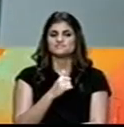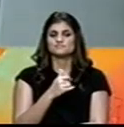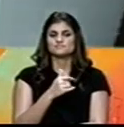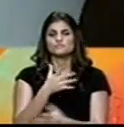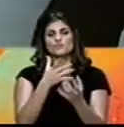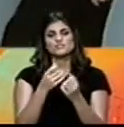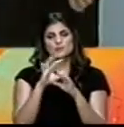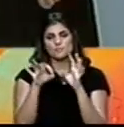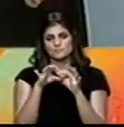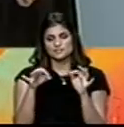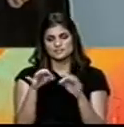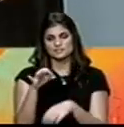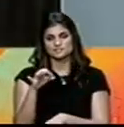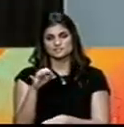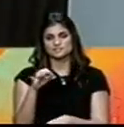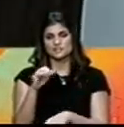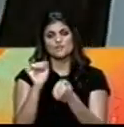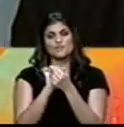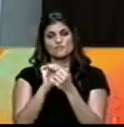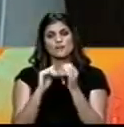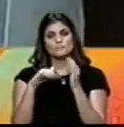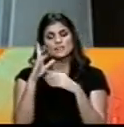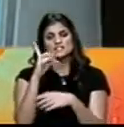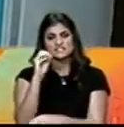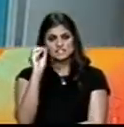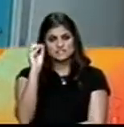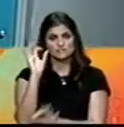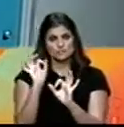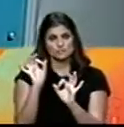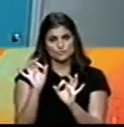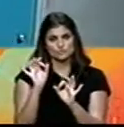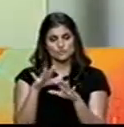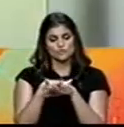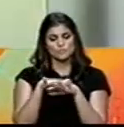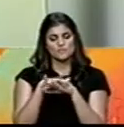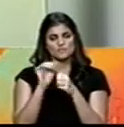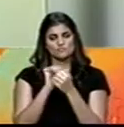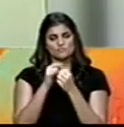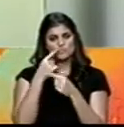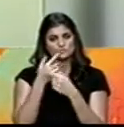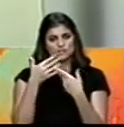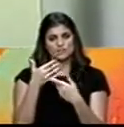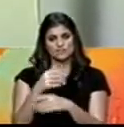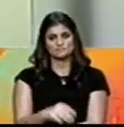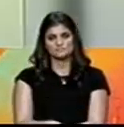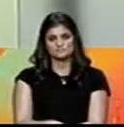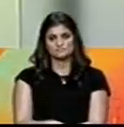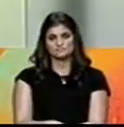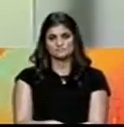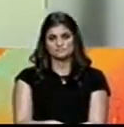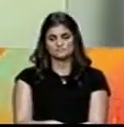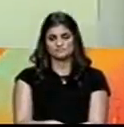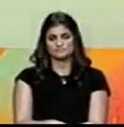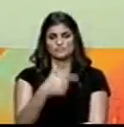já, que foram lavadas a mais de 60 graus. Muito obrigada. Mas estão prontinhas. E dão para levar o filtro vou e tudo. Mostrar. Vão para levar um filtro exatamente dentro. Exatamente, um